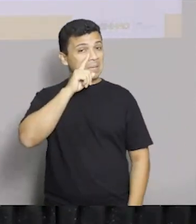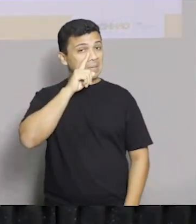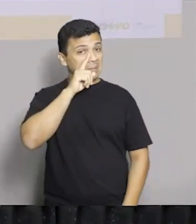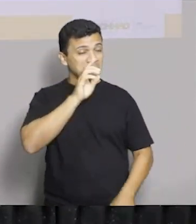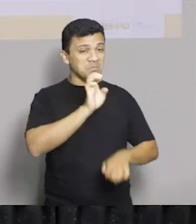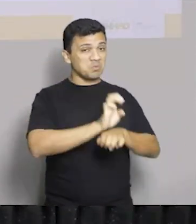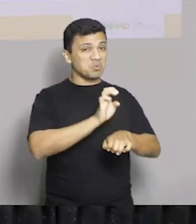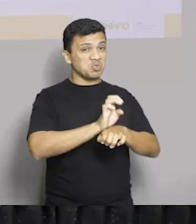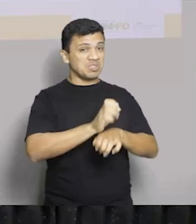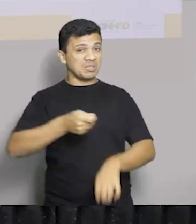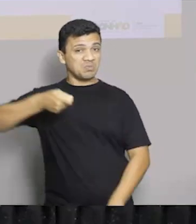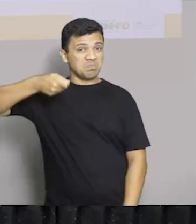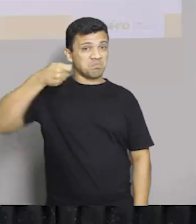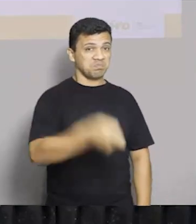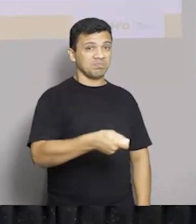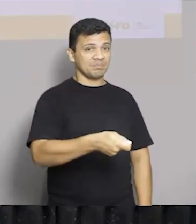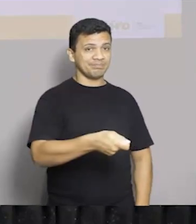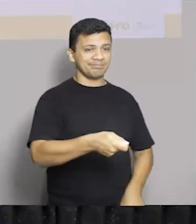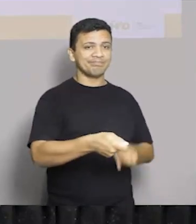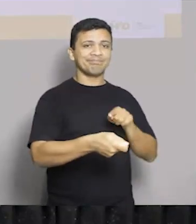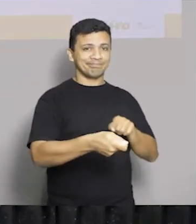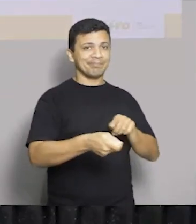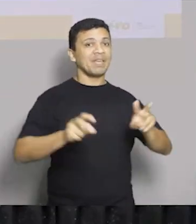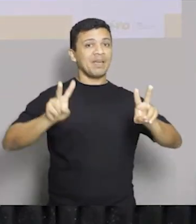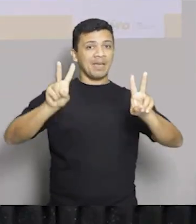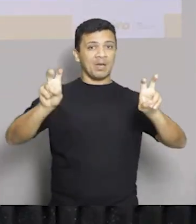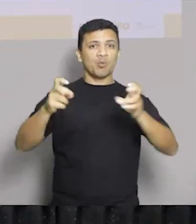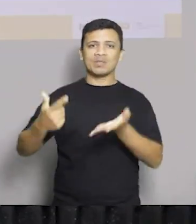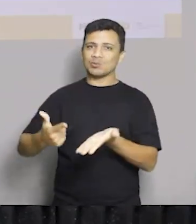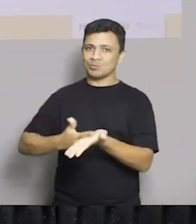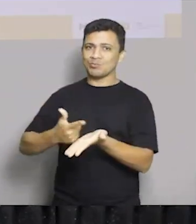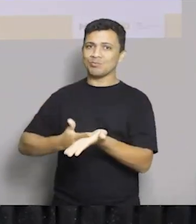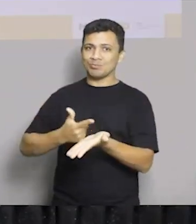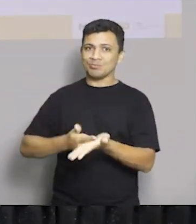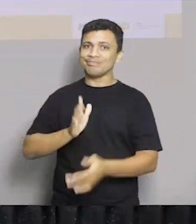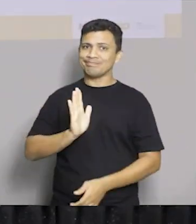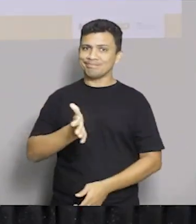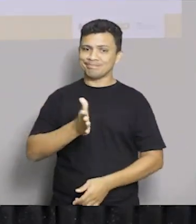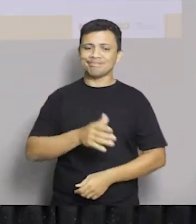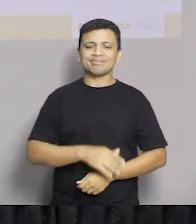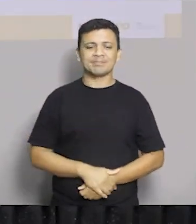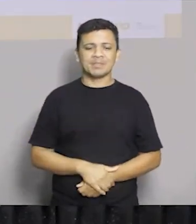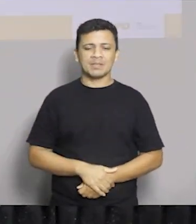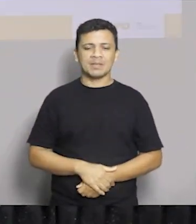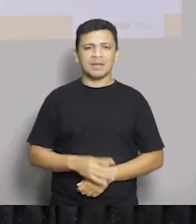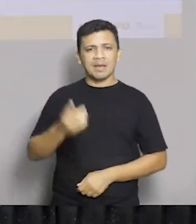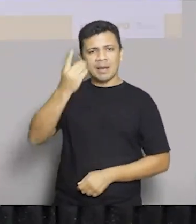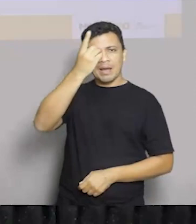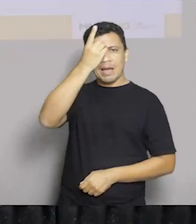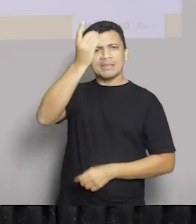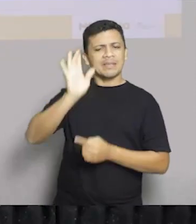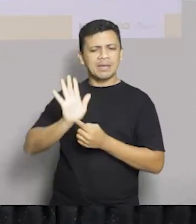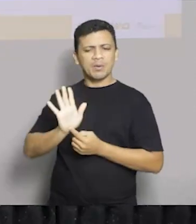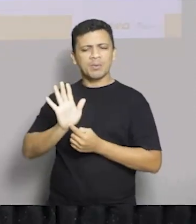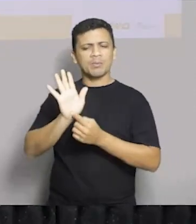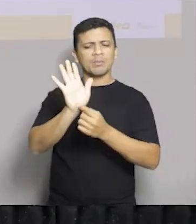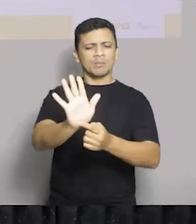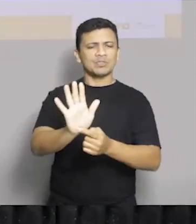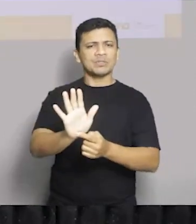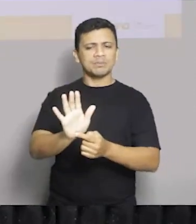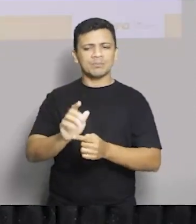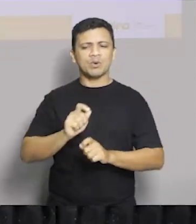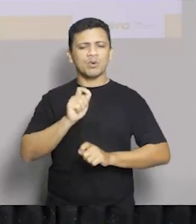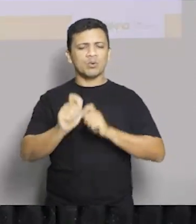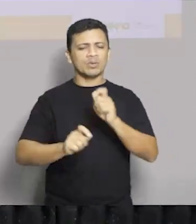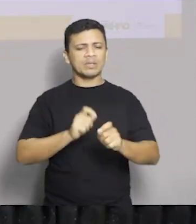totalitário Então esse é o assunto da obra ele já te deu o tema tá a ideia evidenciada nessa